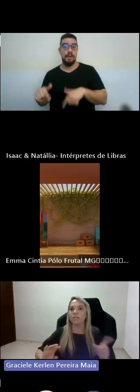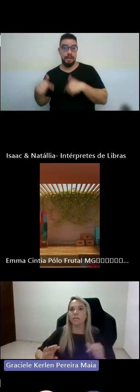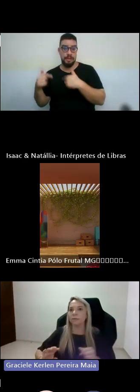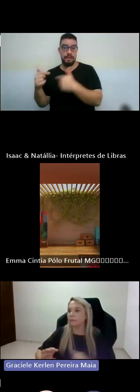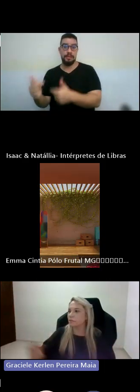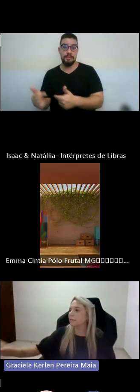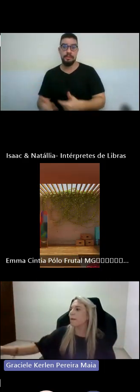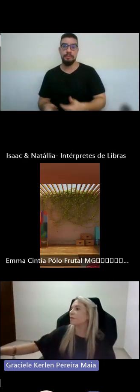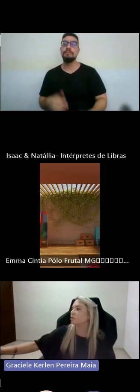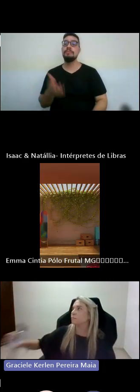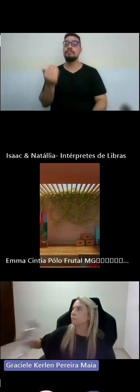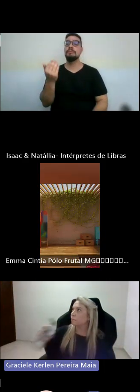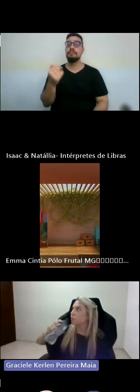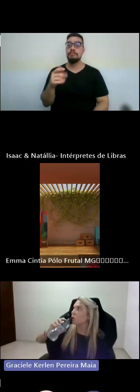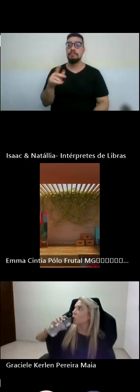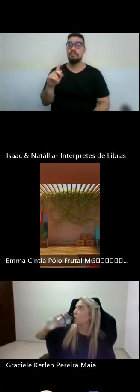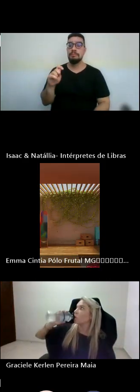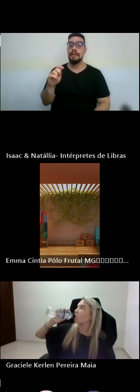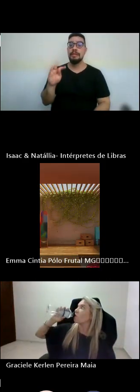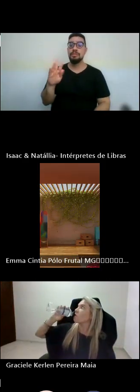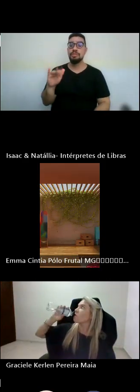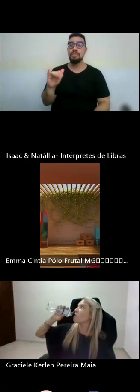Oi, diga, Paty.